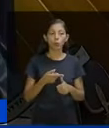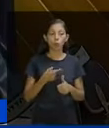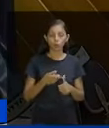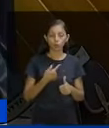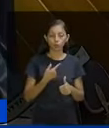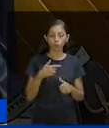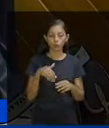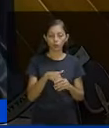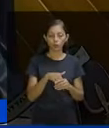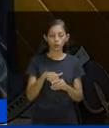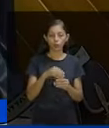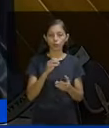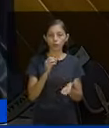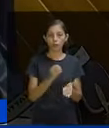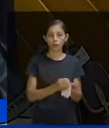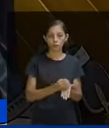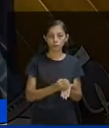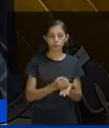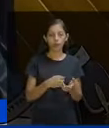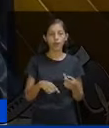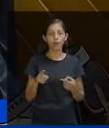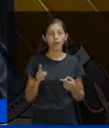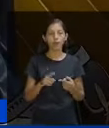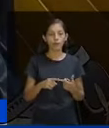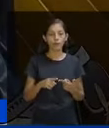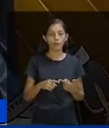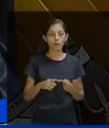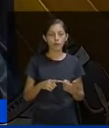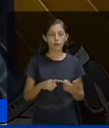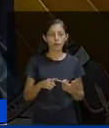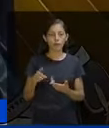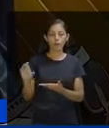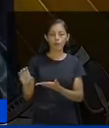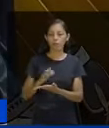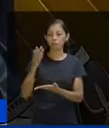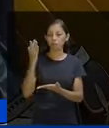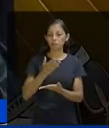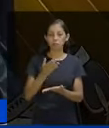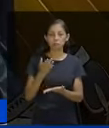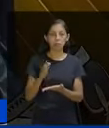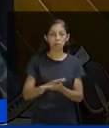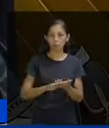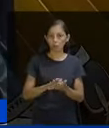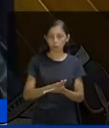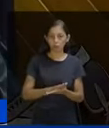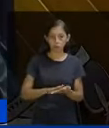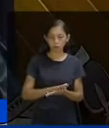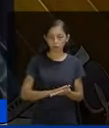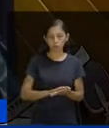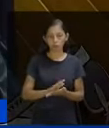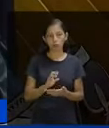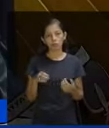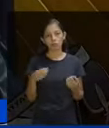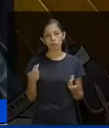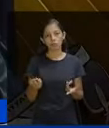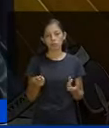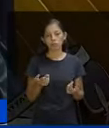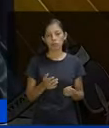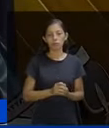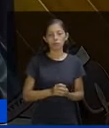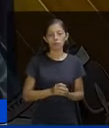votação zerada ou inexpressiva. Número 2, prestação de contas zerada, padronizada ou ausência